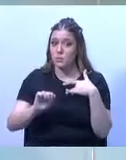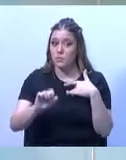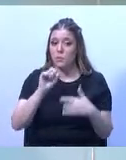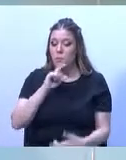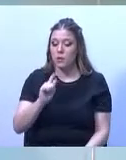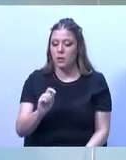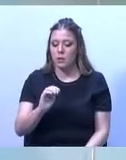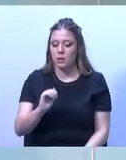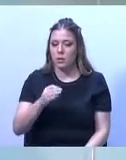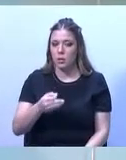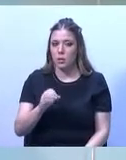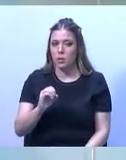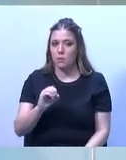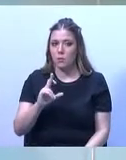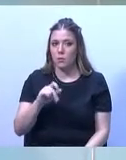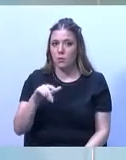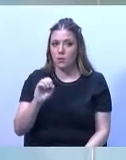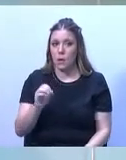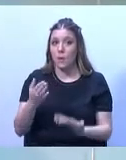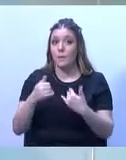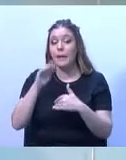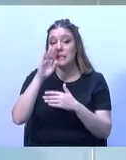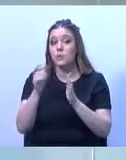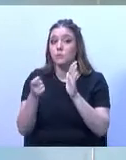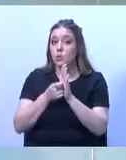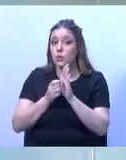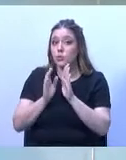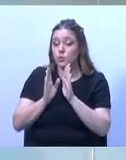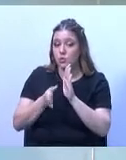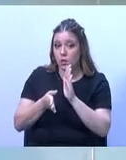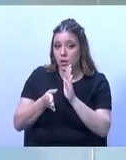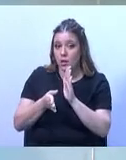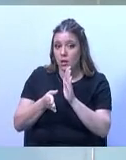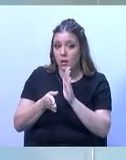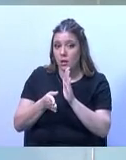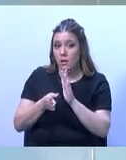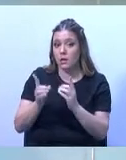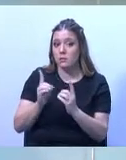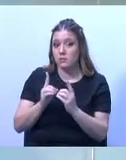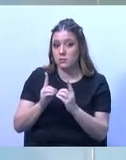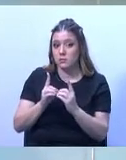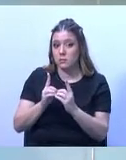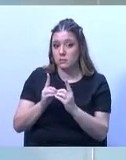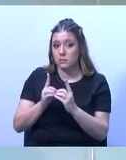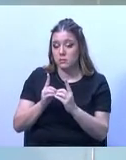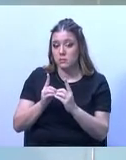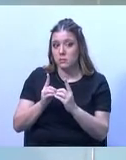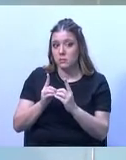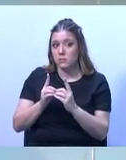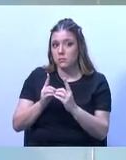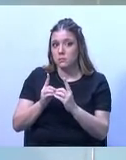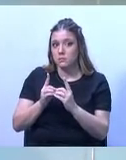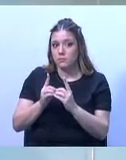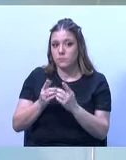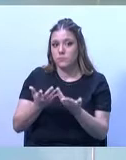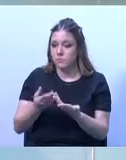facto um esporão. Mas recorrendo, se já marcou e agendou, portanto, a consulta na ortopedia, muito bem, seja